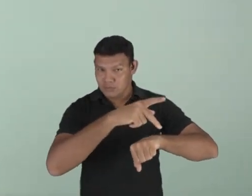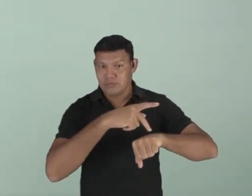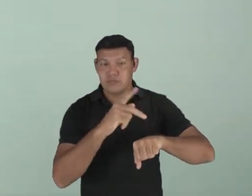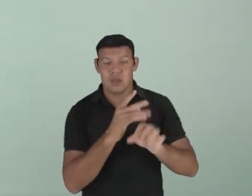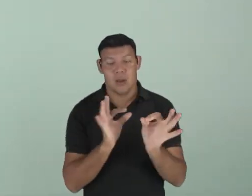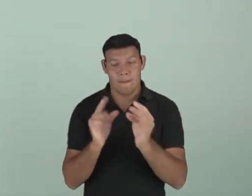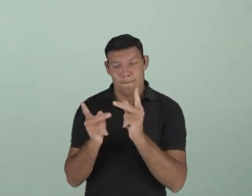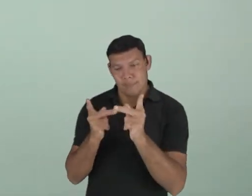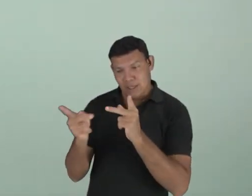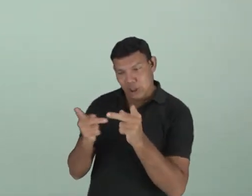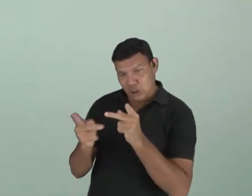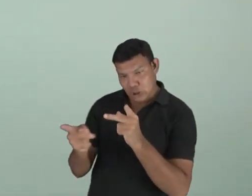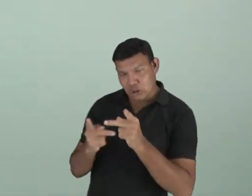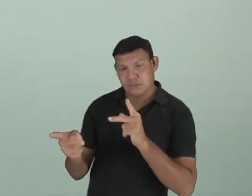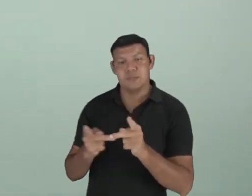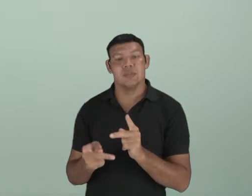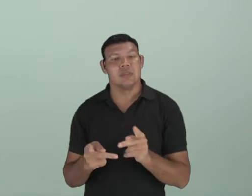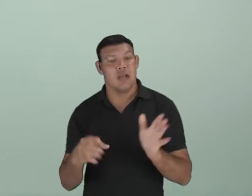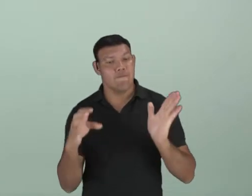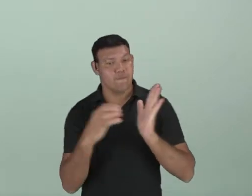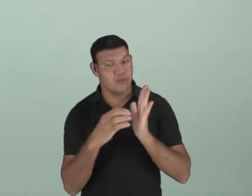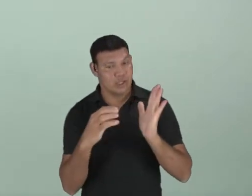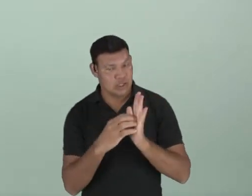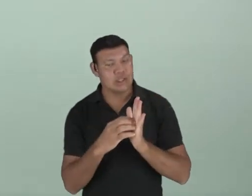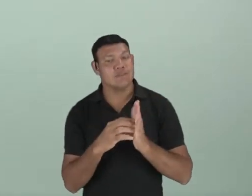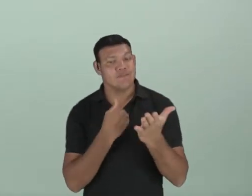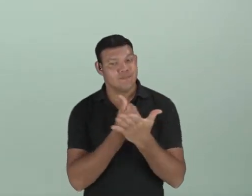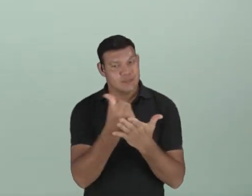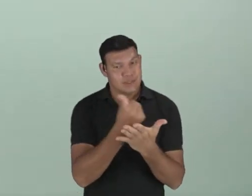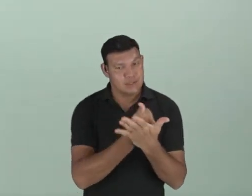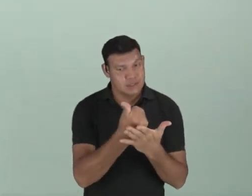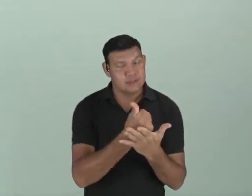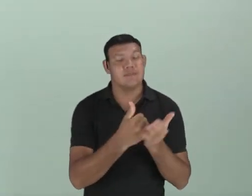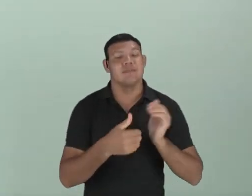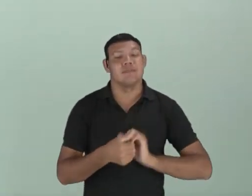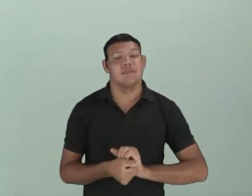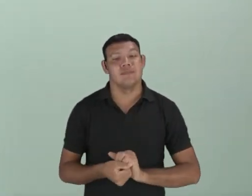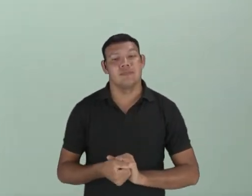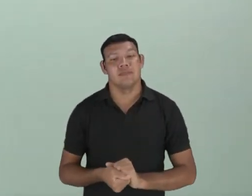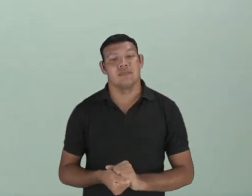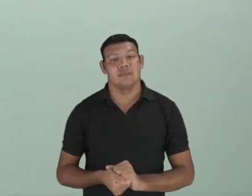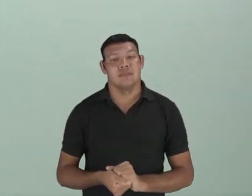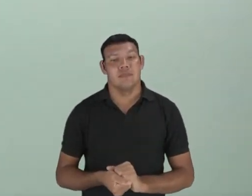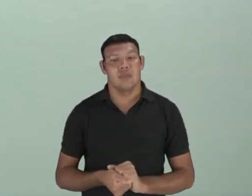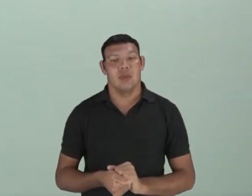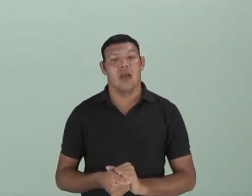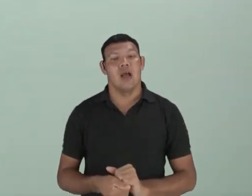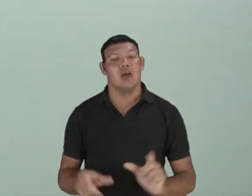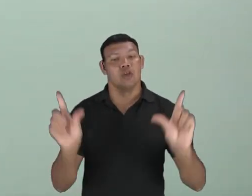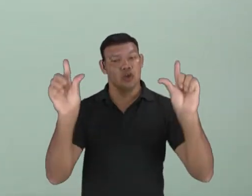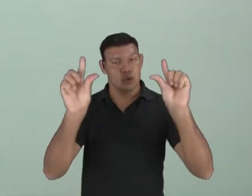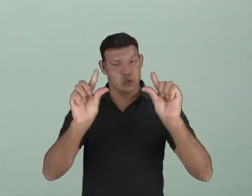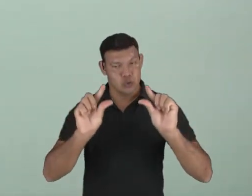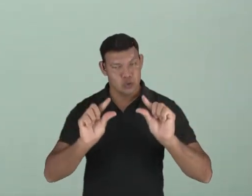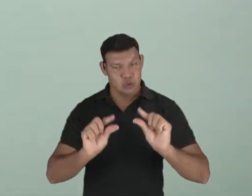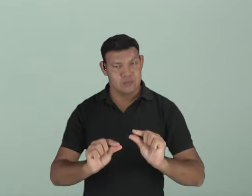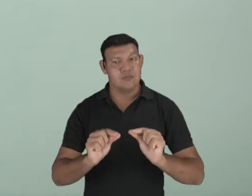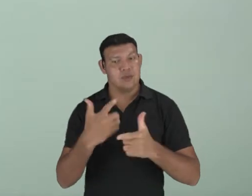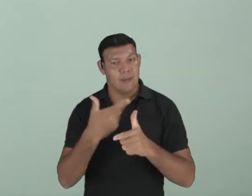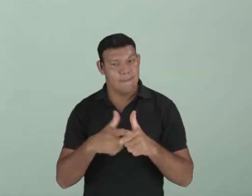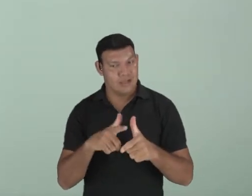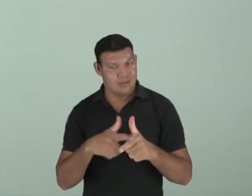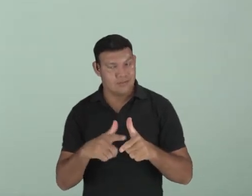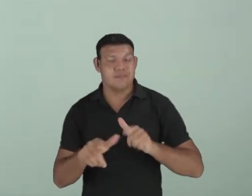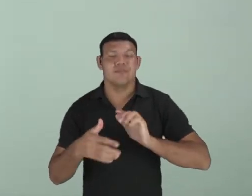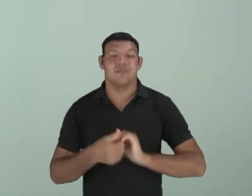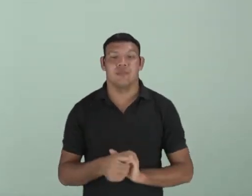que planejar e concretizar ações que venham aí minimizar situações de urgência ou